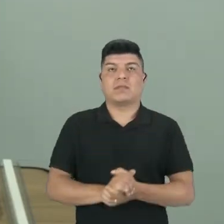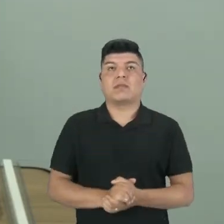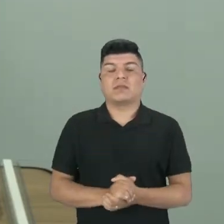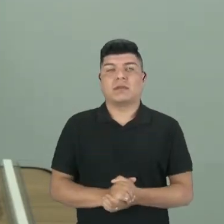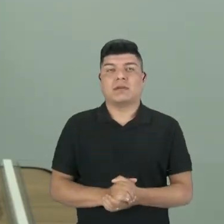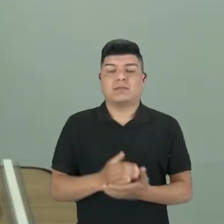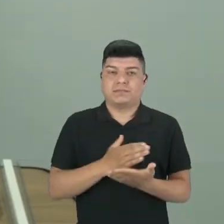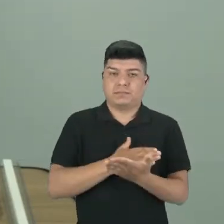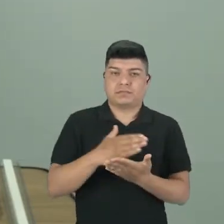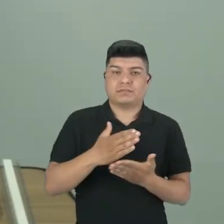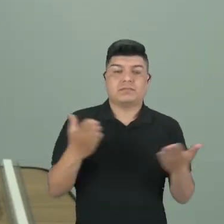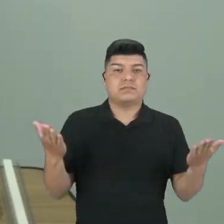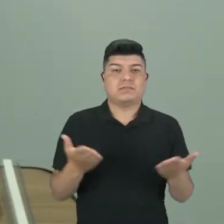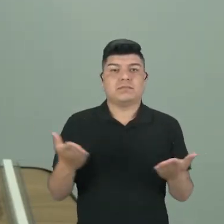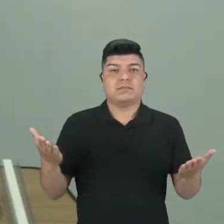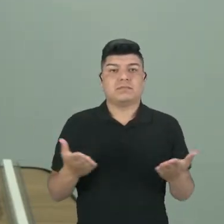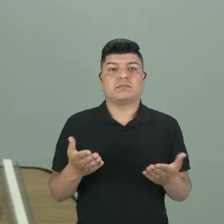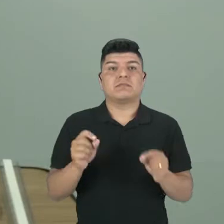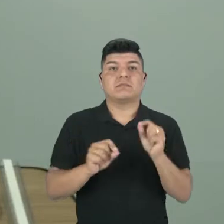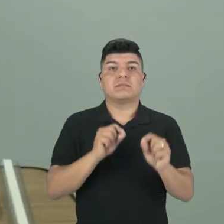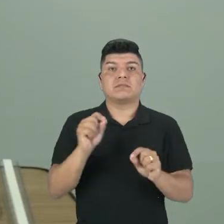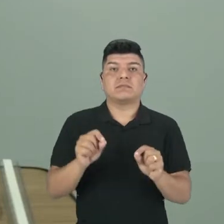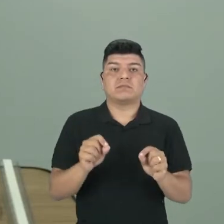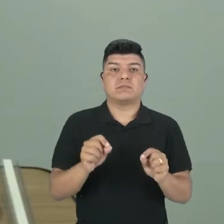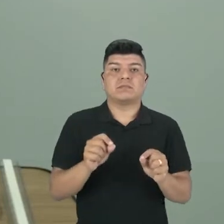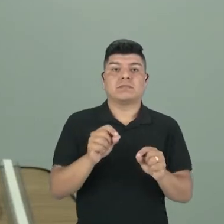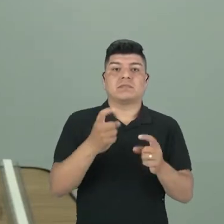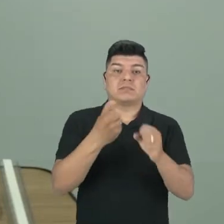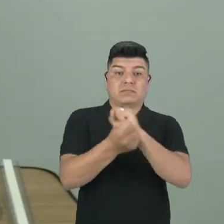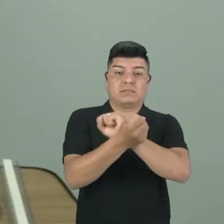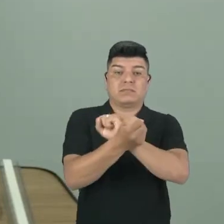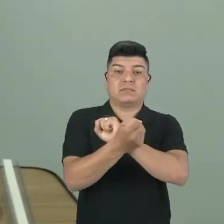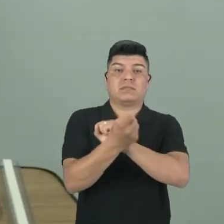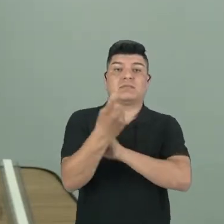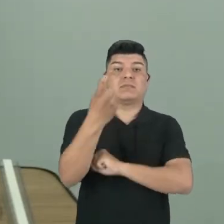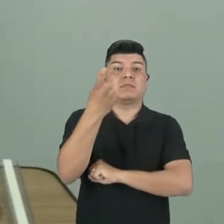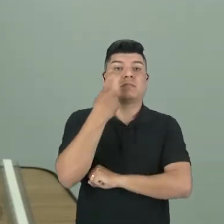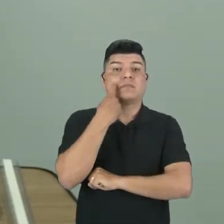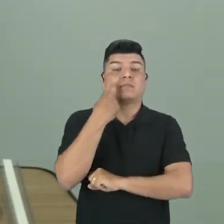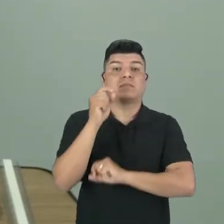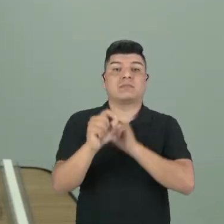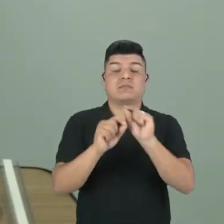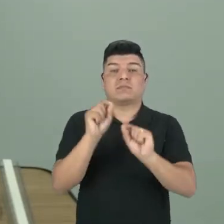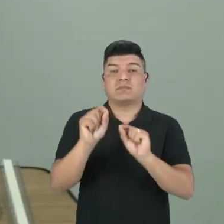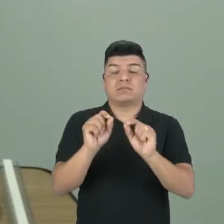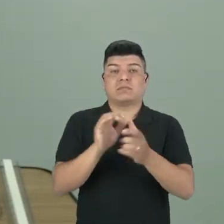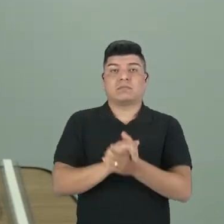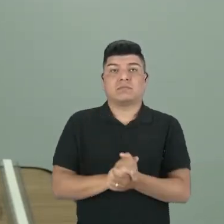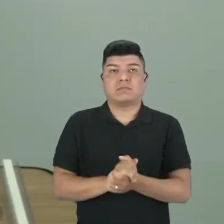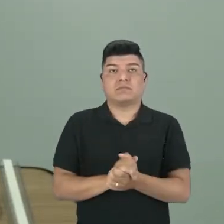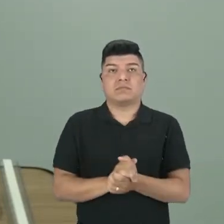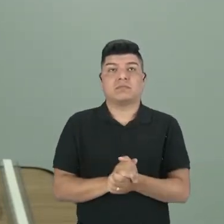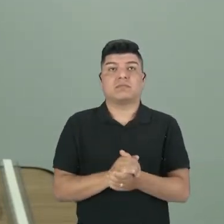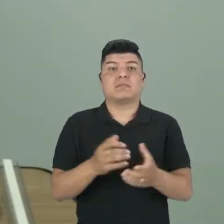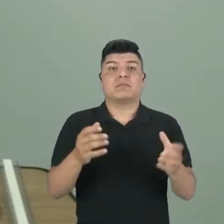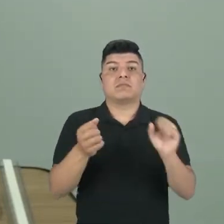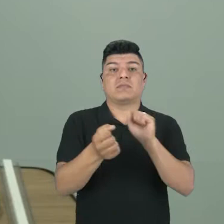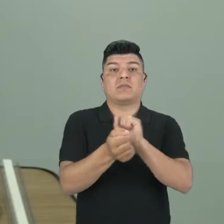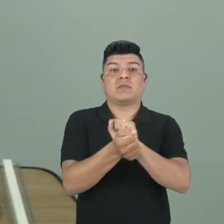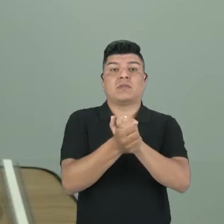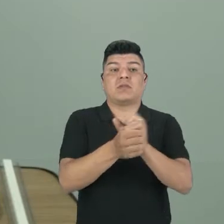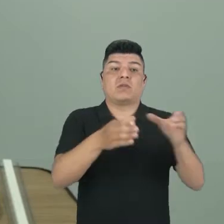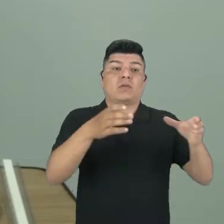para a gente iniciar hoje a nossa aula, a gente vai falar sobre os quilombos. Na aula passada a gente falou sobre territórios indígenas, né? E hoje vamos falar sobre